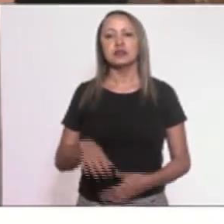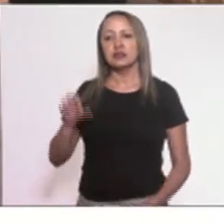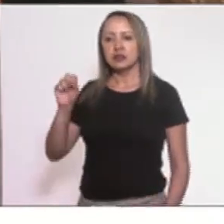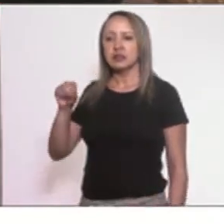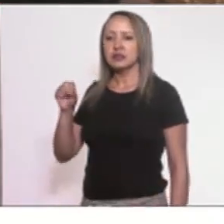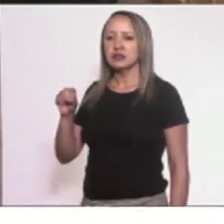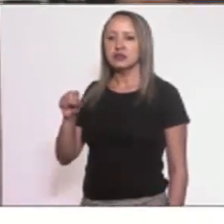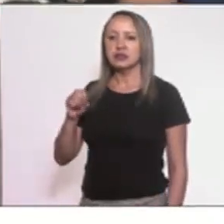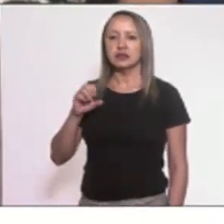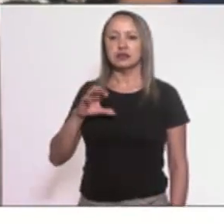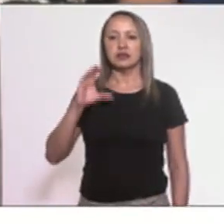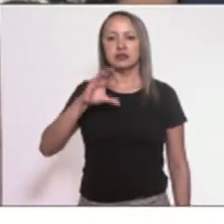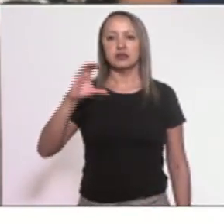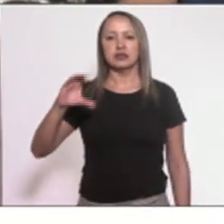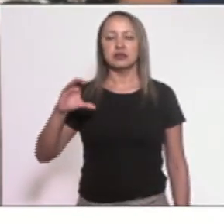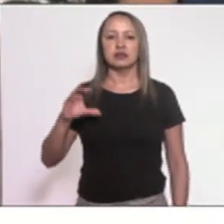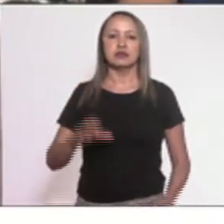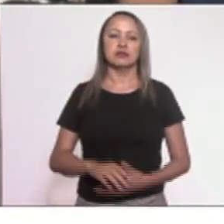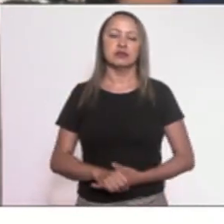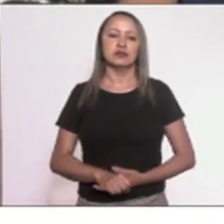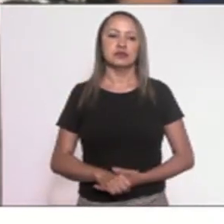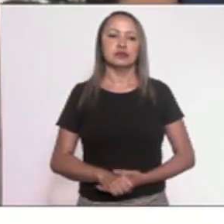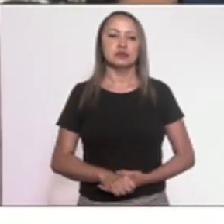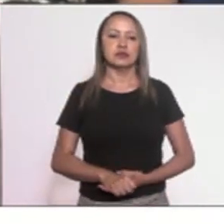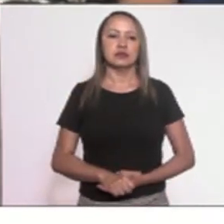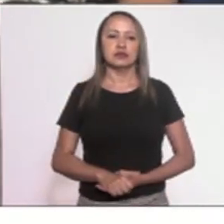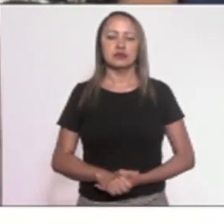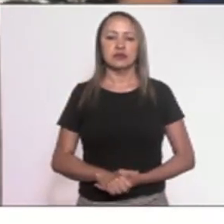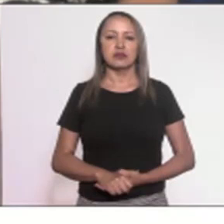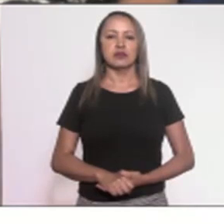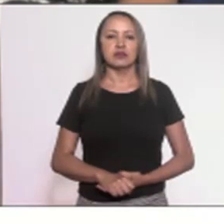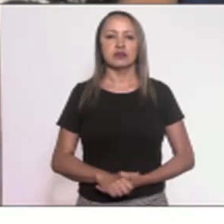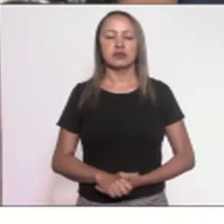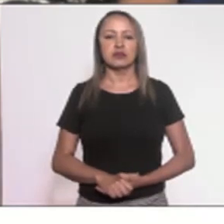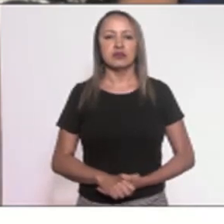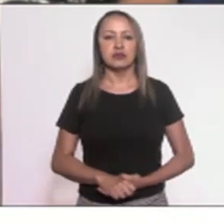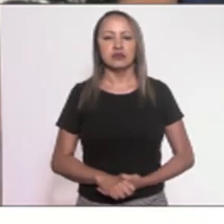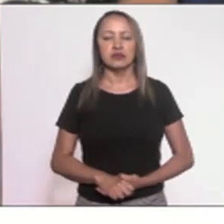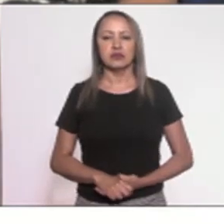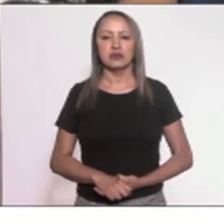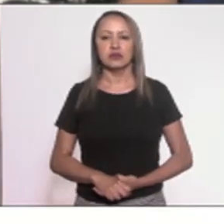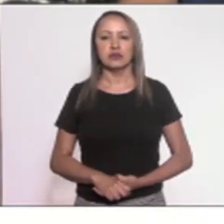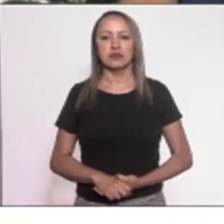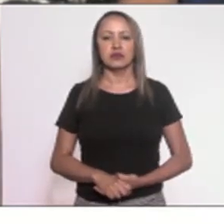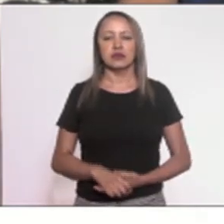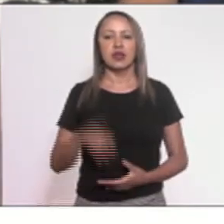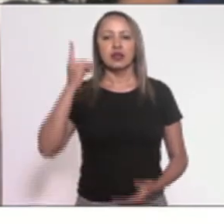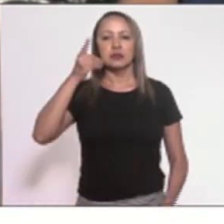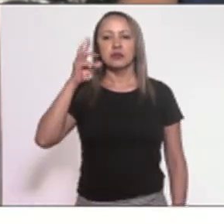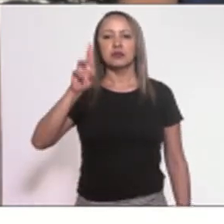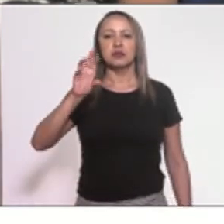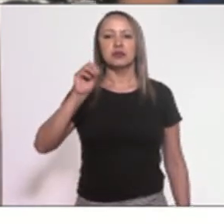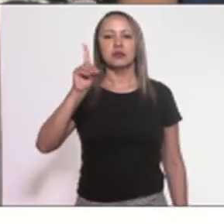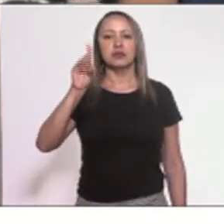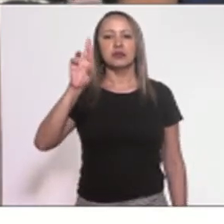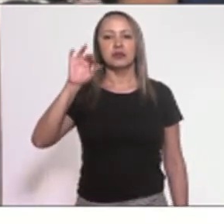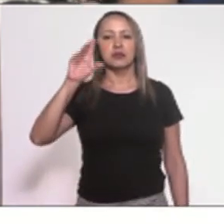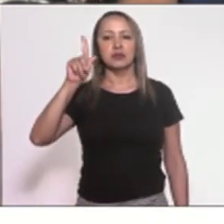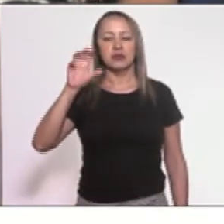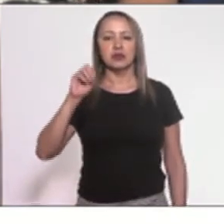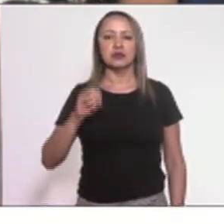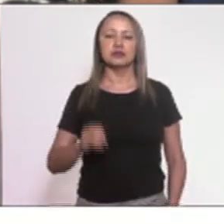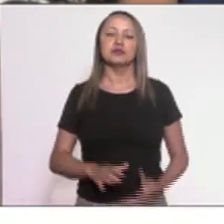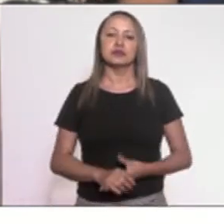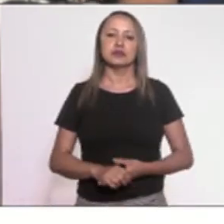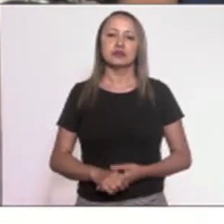Favorável, senhor presidente. Pela Comissão de Orçamento, Finanças, Fiscalização Financeira e Controle, deputado Rodrigo Amorim. Parecer favorável,